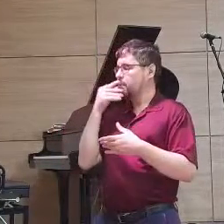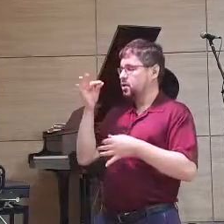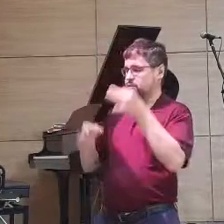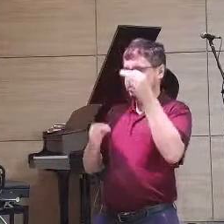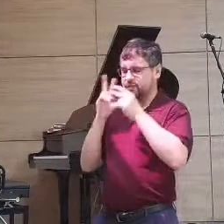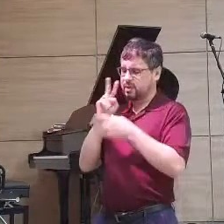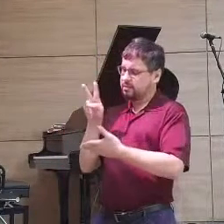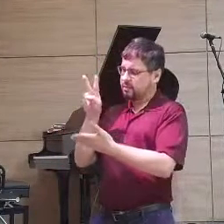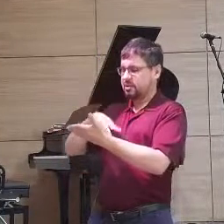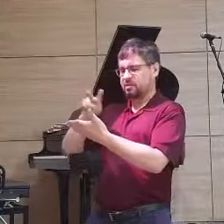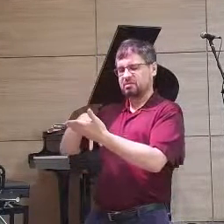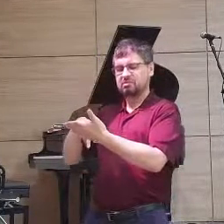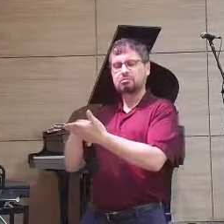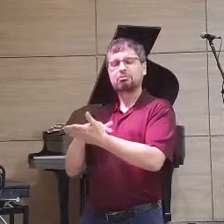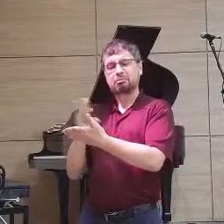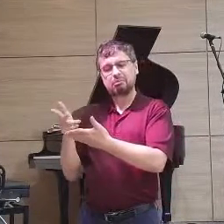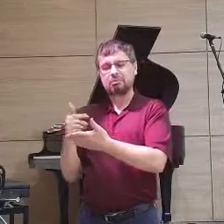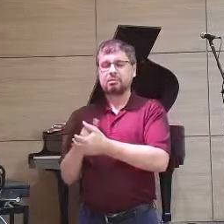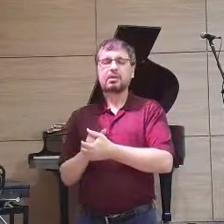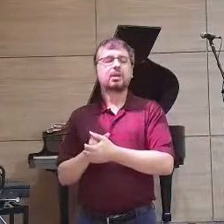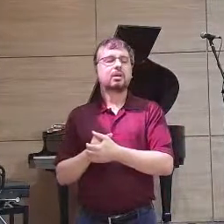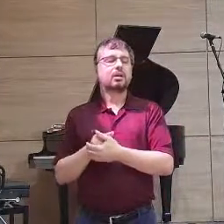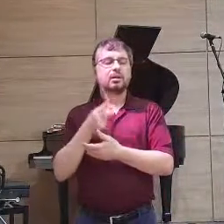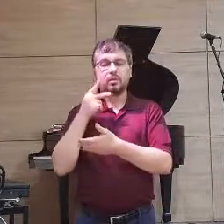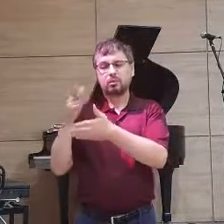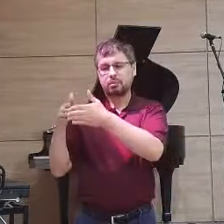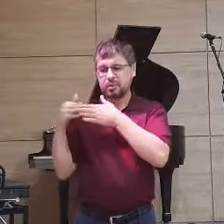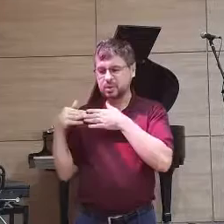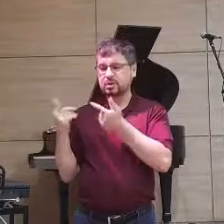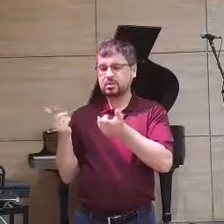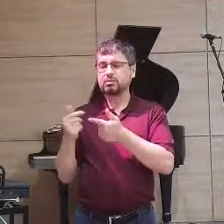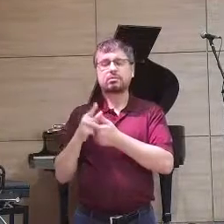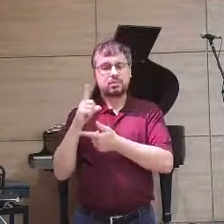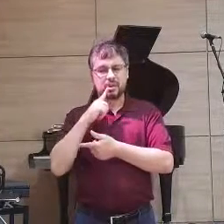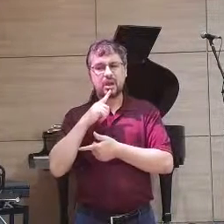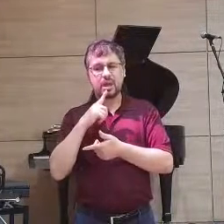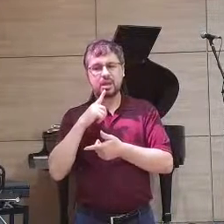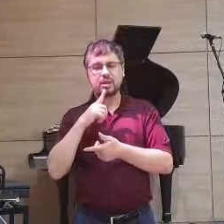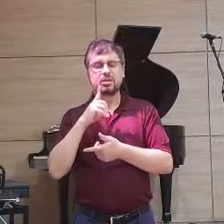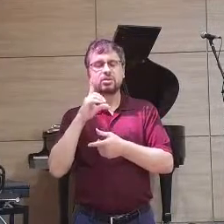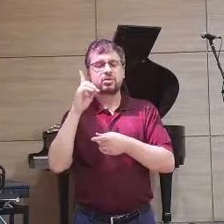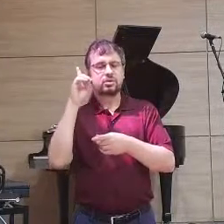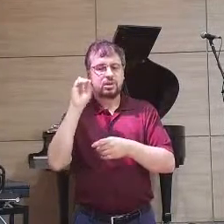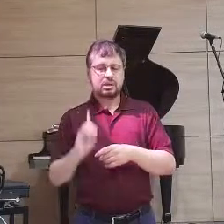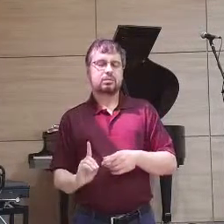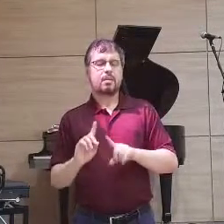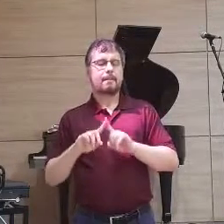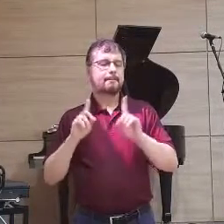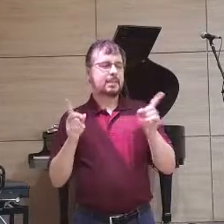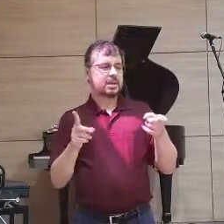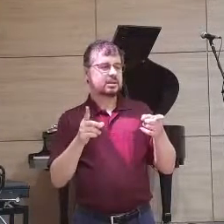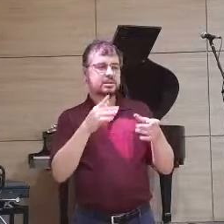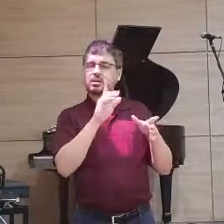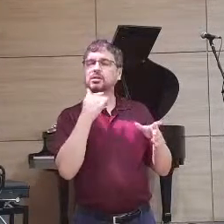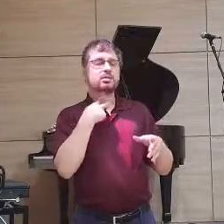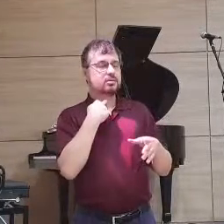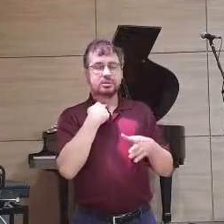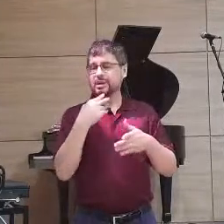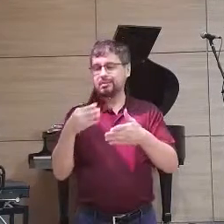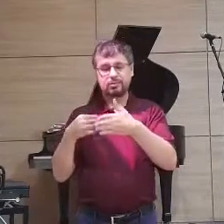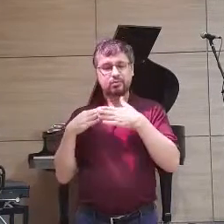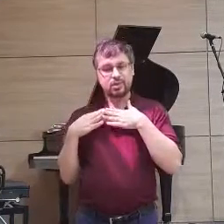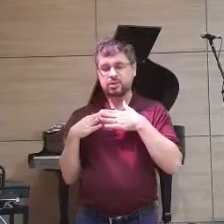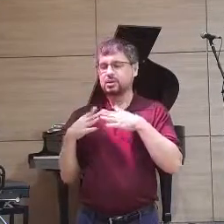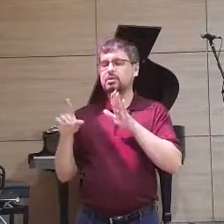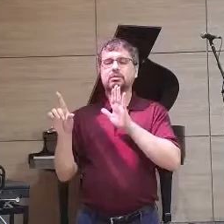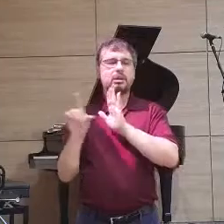o juiz até a Vale e fala Olha esse peticionante aqui tem até direito mas o advogado não tá sabendo pedir com base